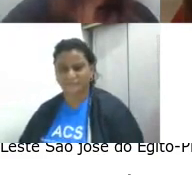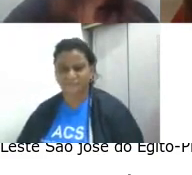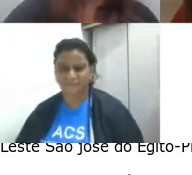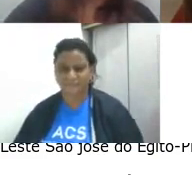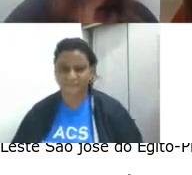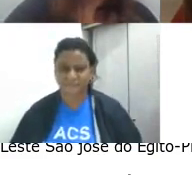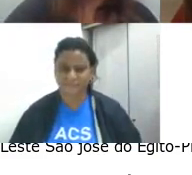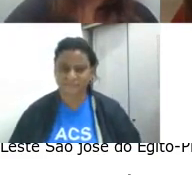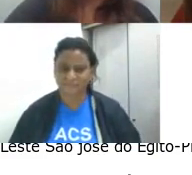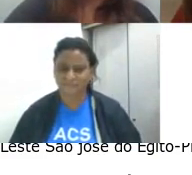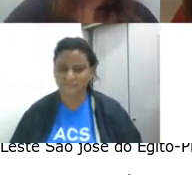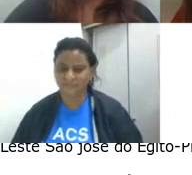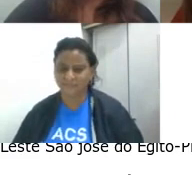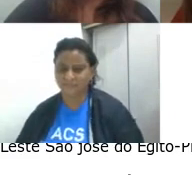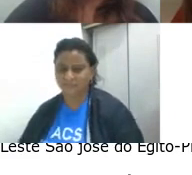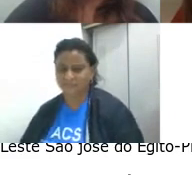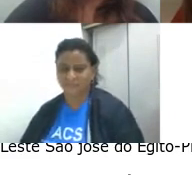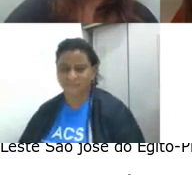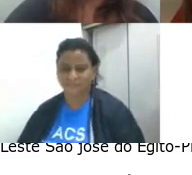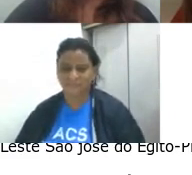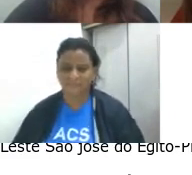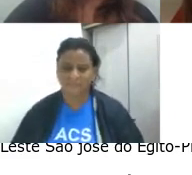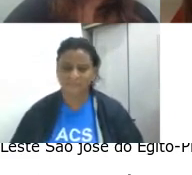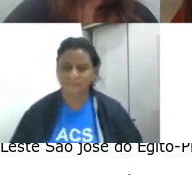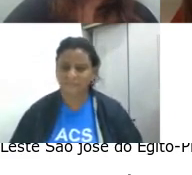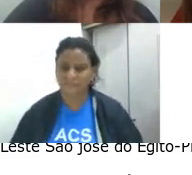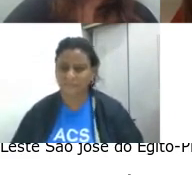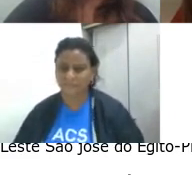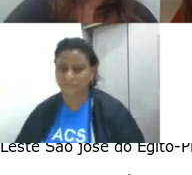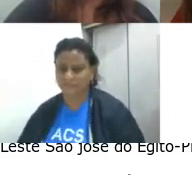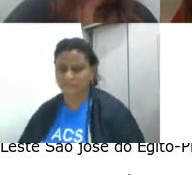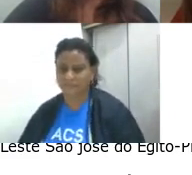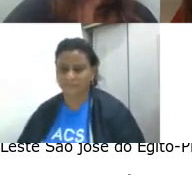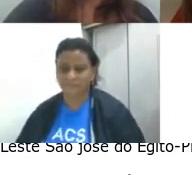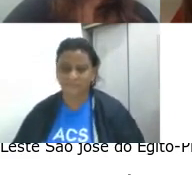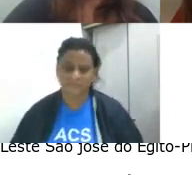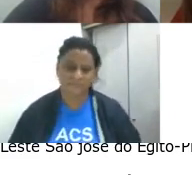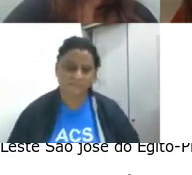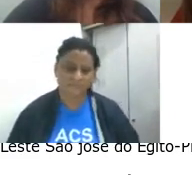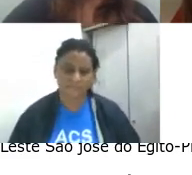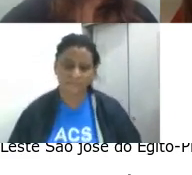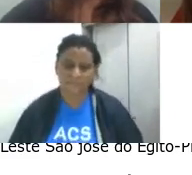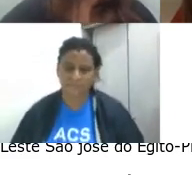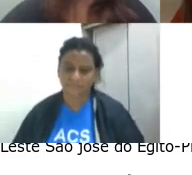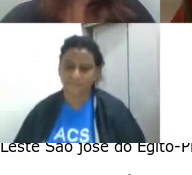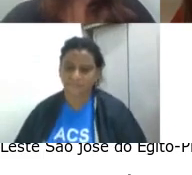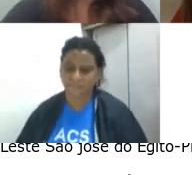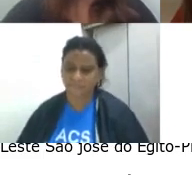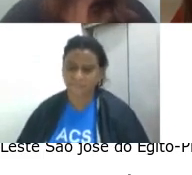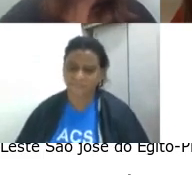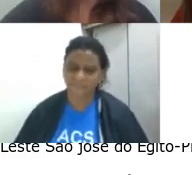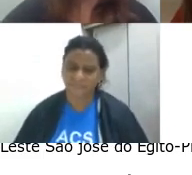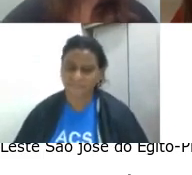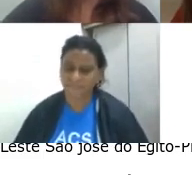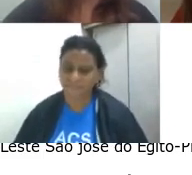que está muito longo se for passar o vídeo eu acho que vai ter a oportunidade de ouvir Carol e Verônica e